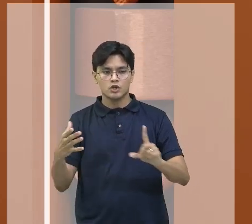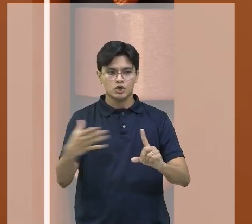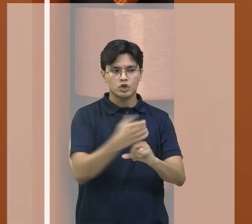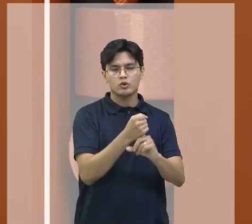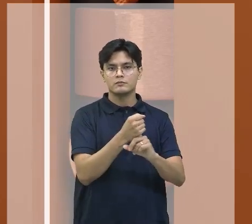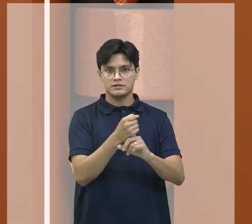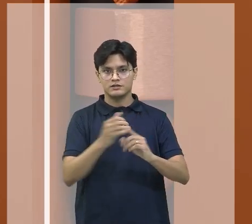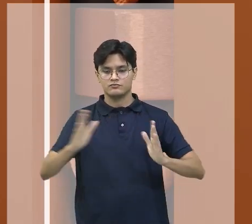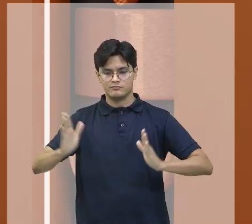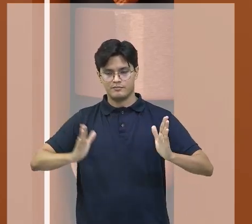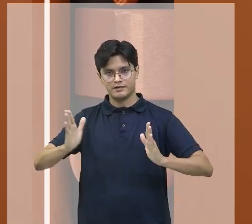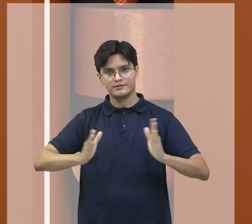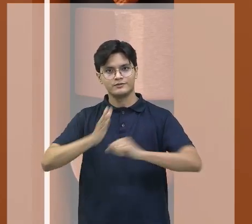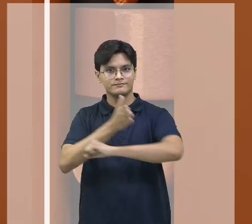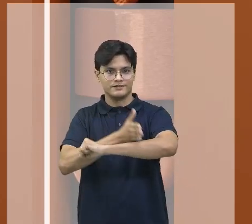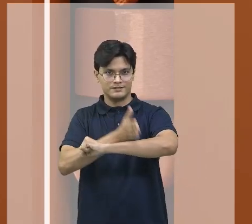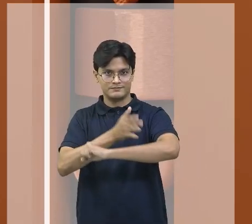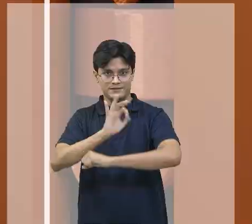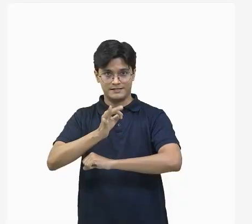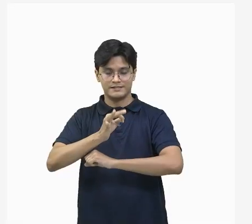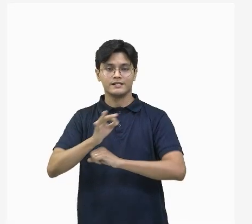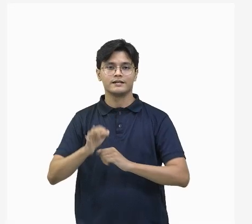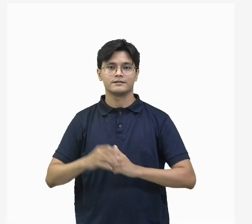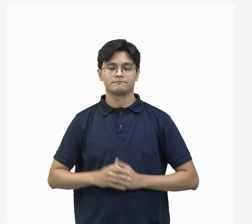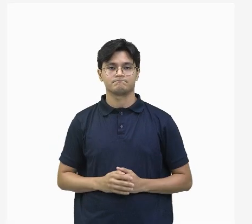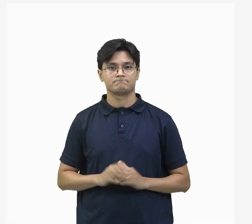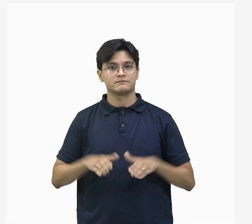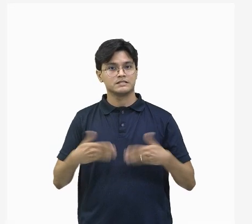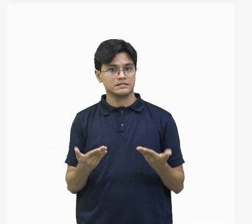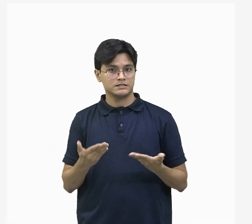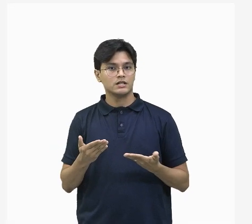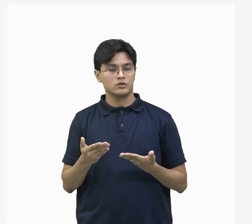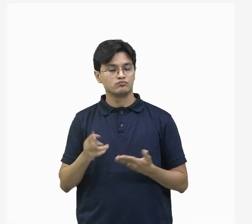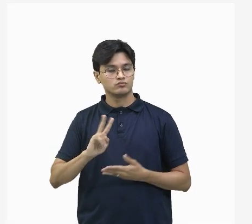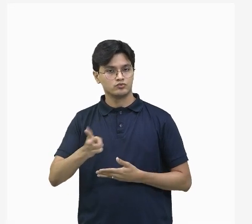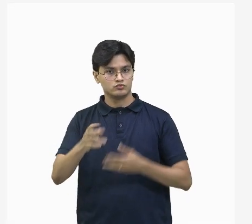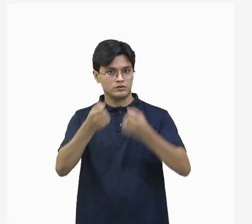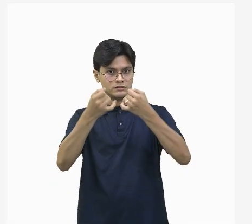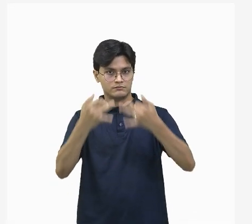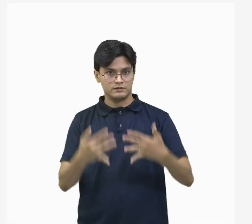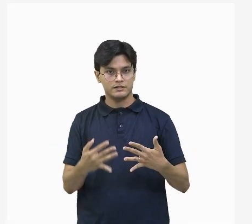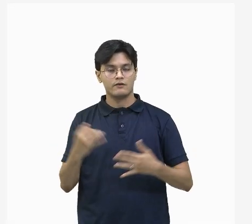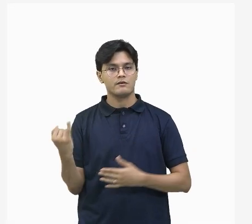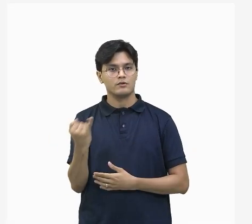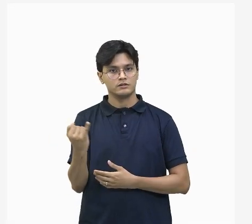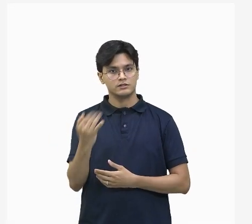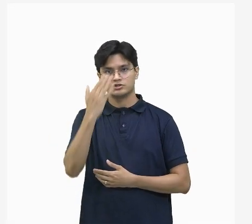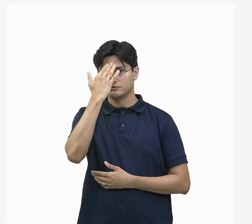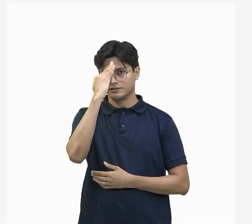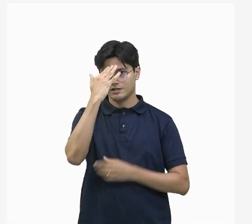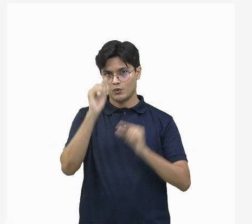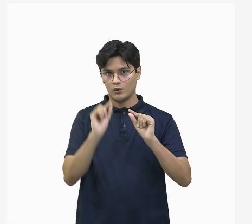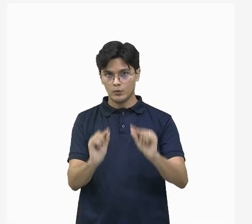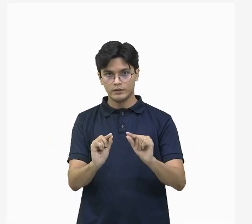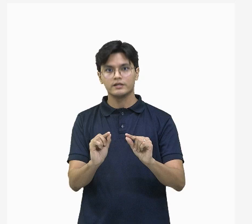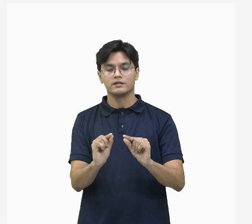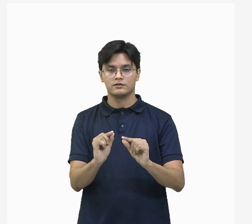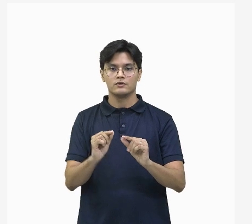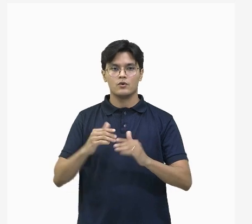a Idade Média, tá certo? Continuemos, então, é importante ressaltar que